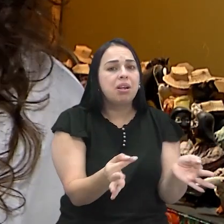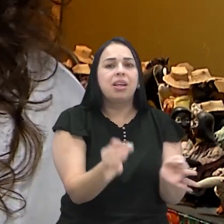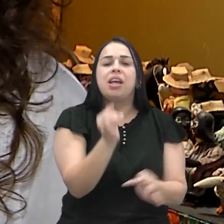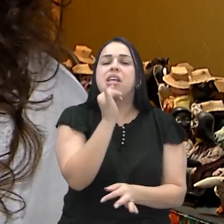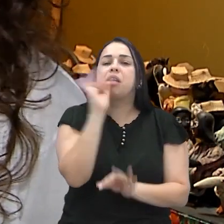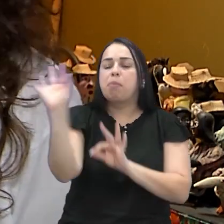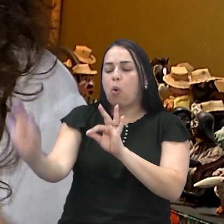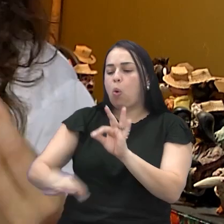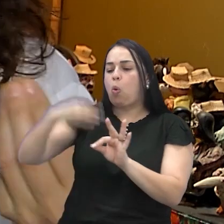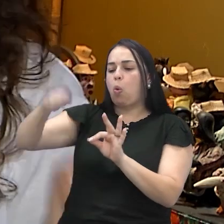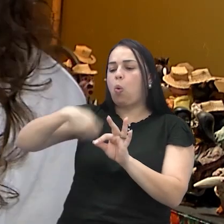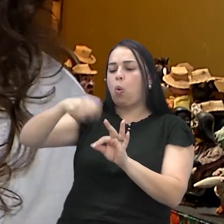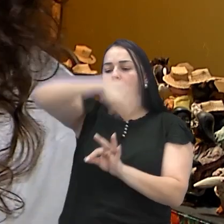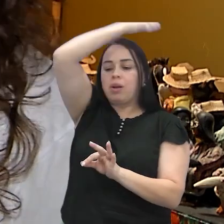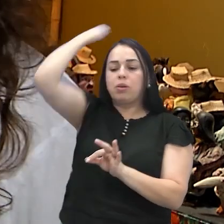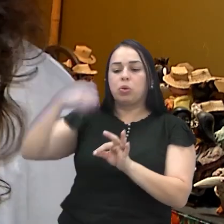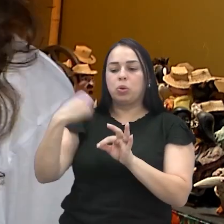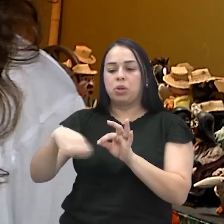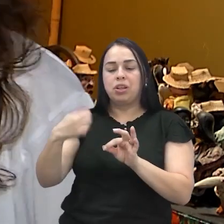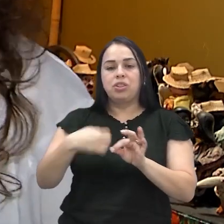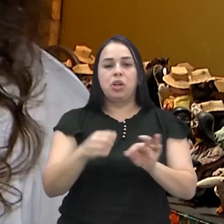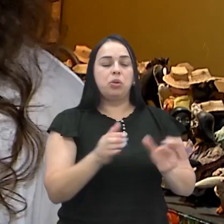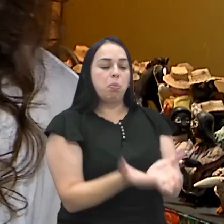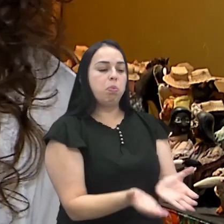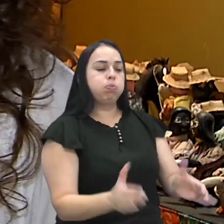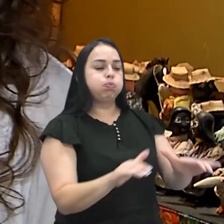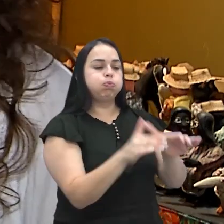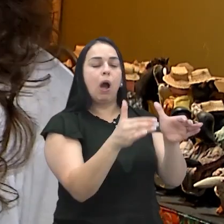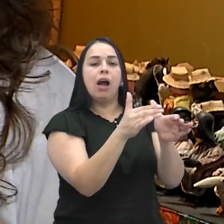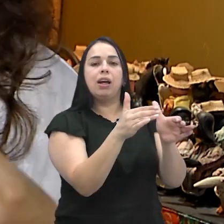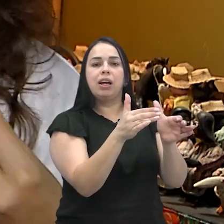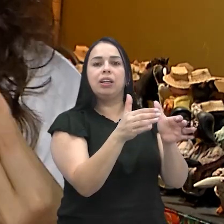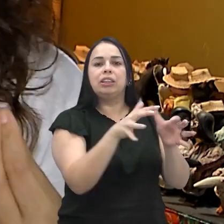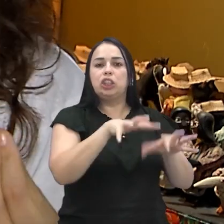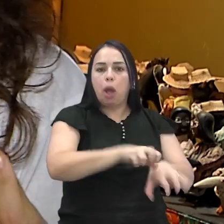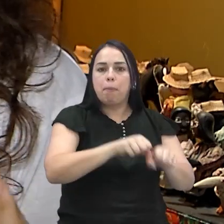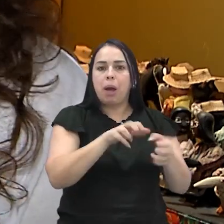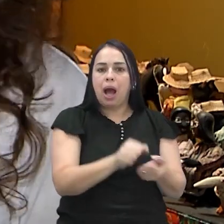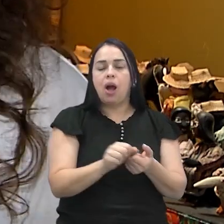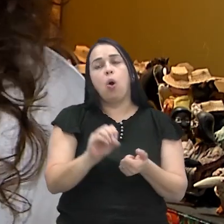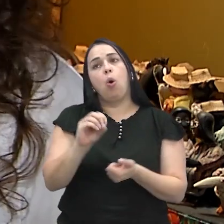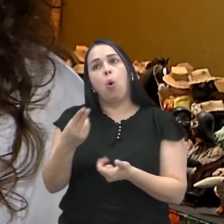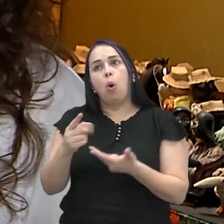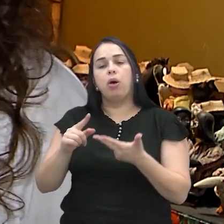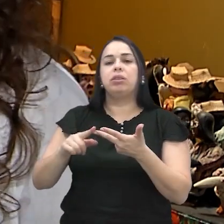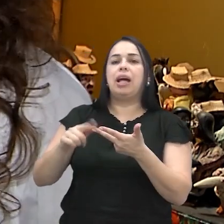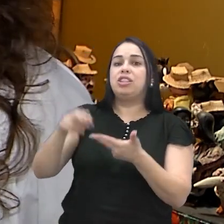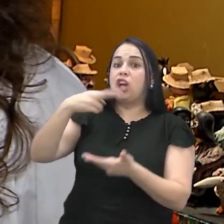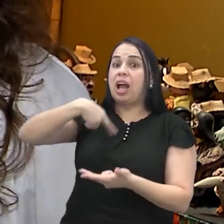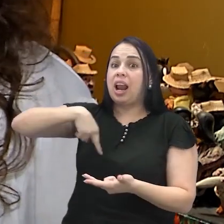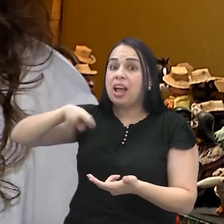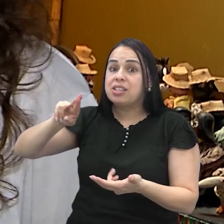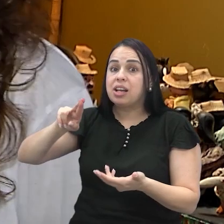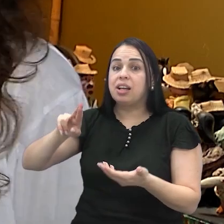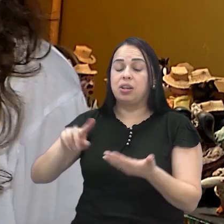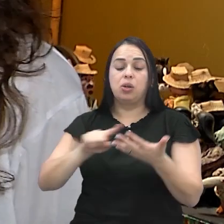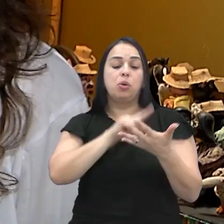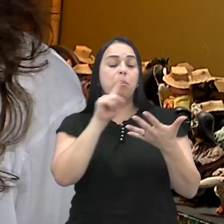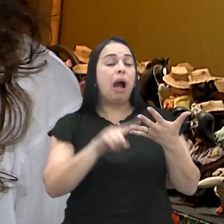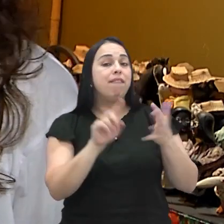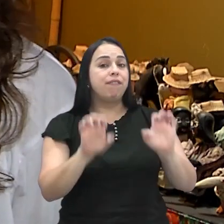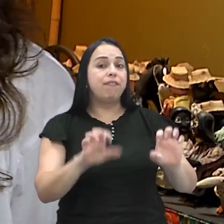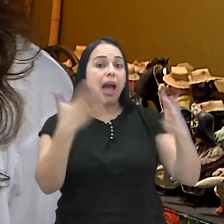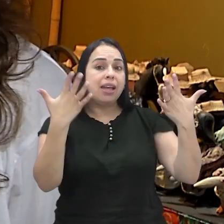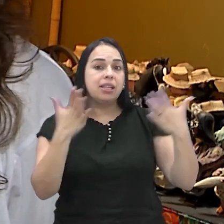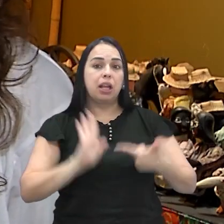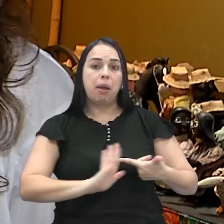tão cotidianas, como um crochê, uma peça de barro, um adereço religioso, né, uma representação